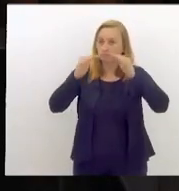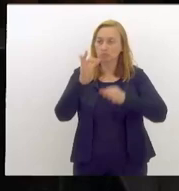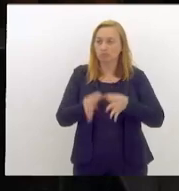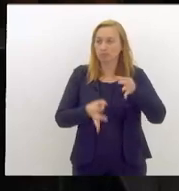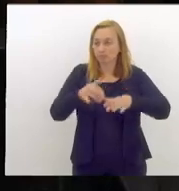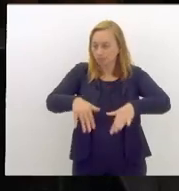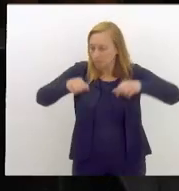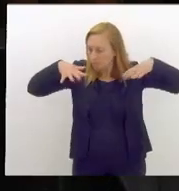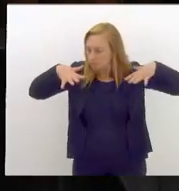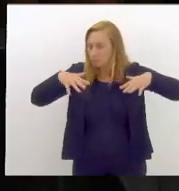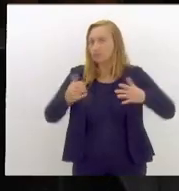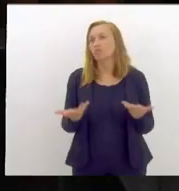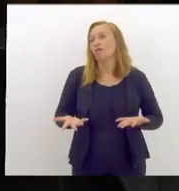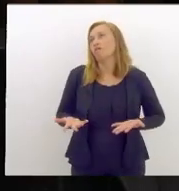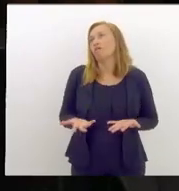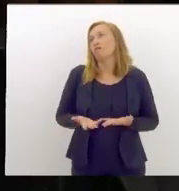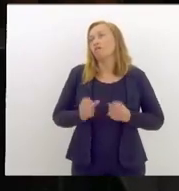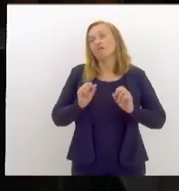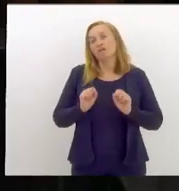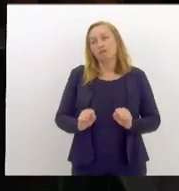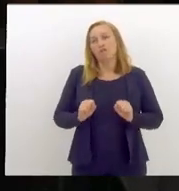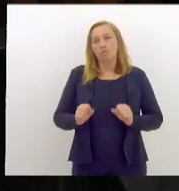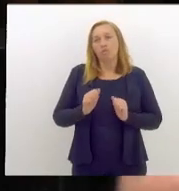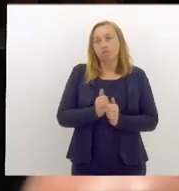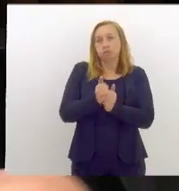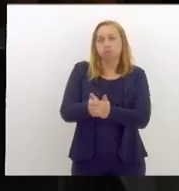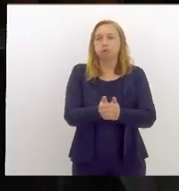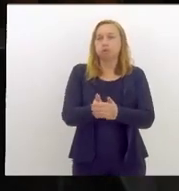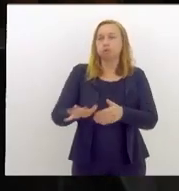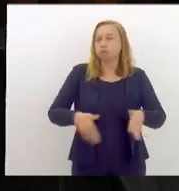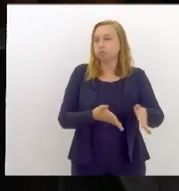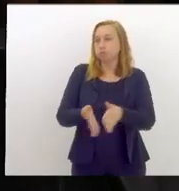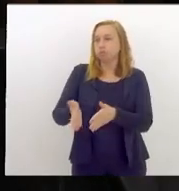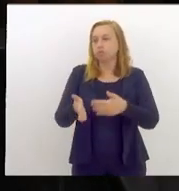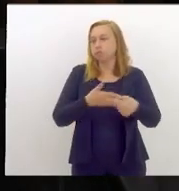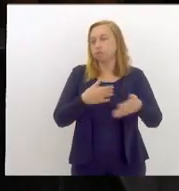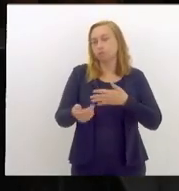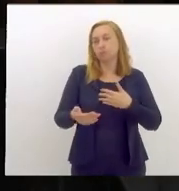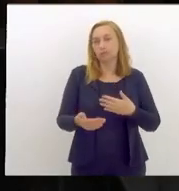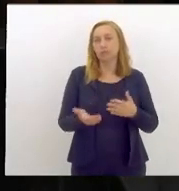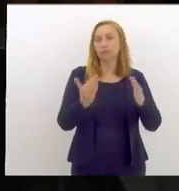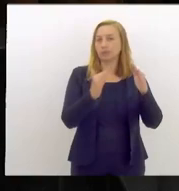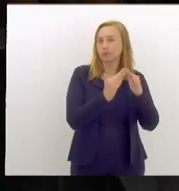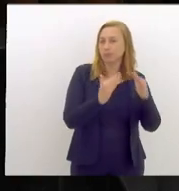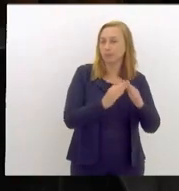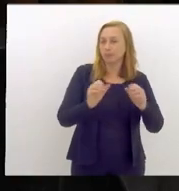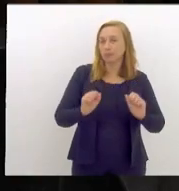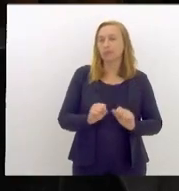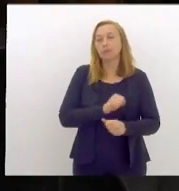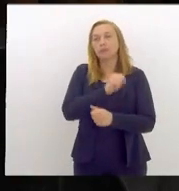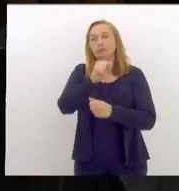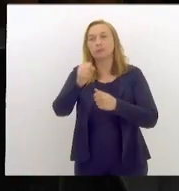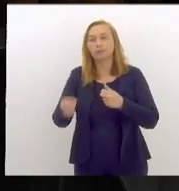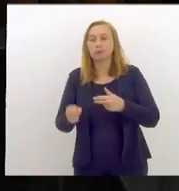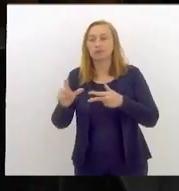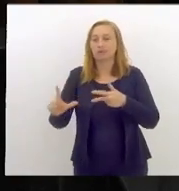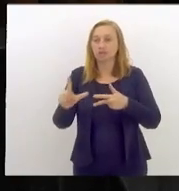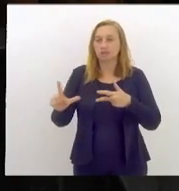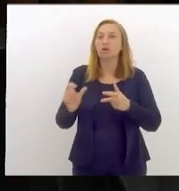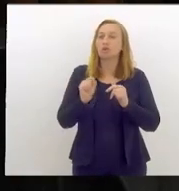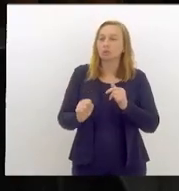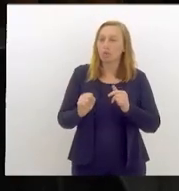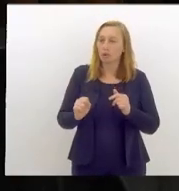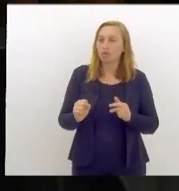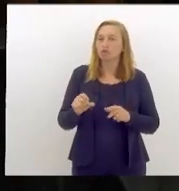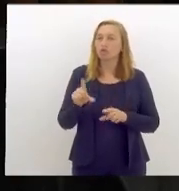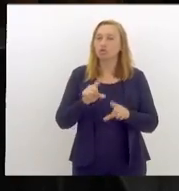plenário ela pode seguir em qualquer das direções a casa o poder legislativo pode formar